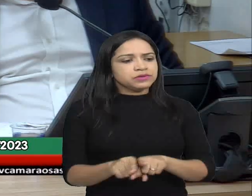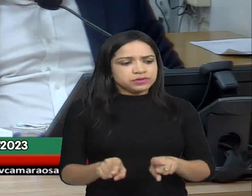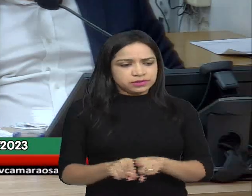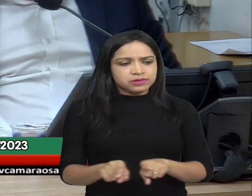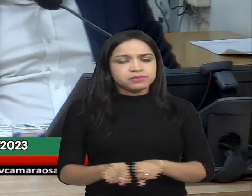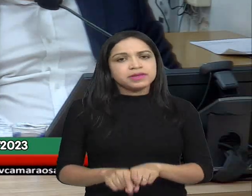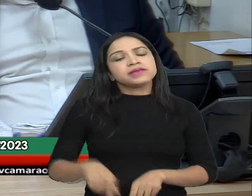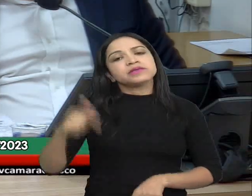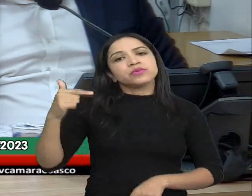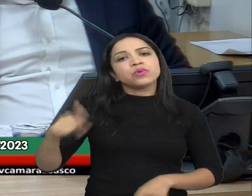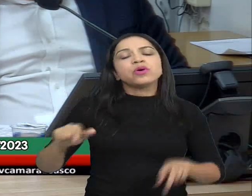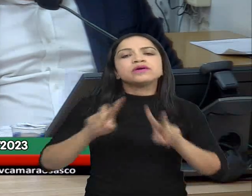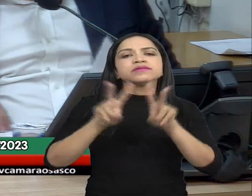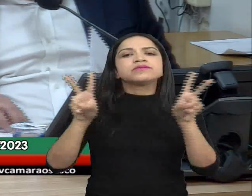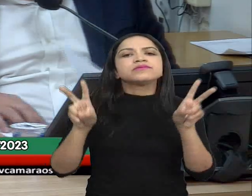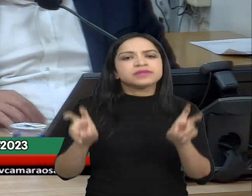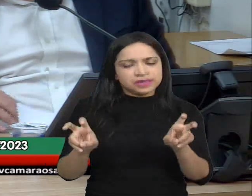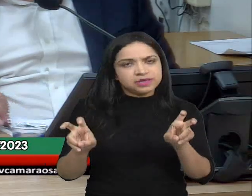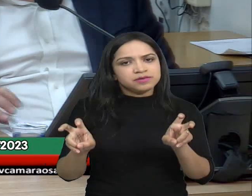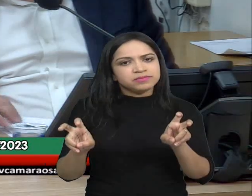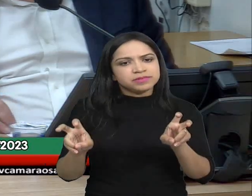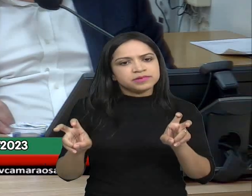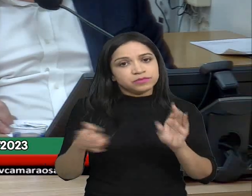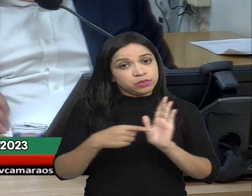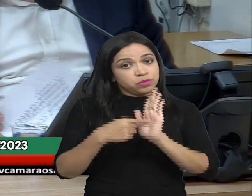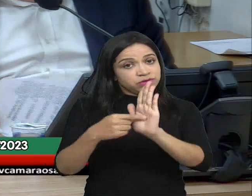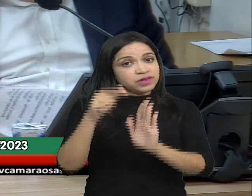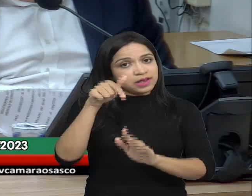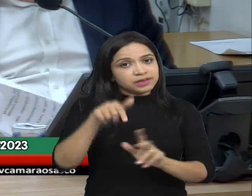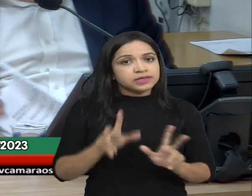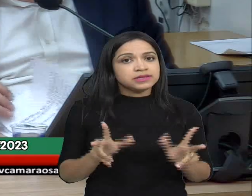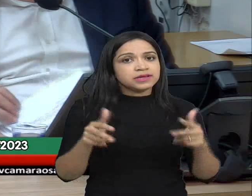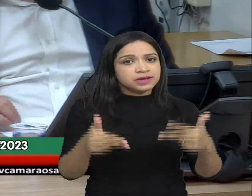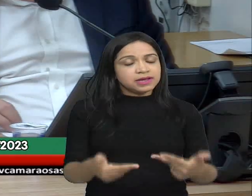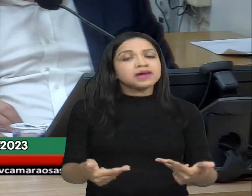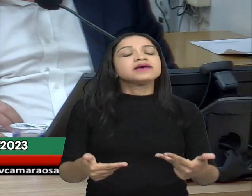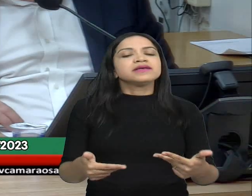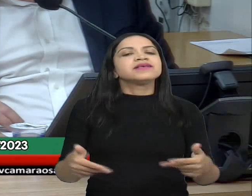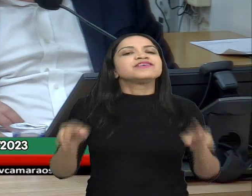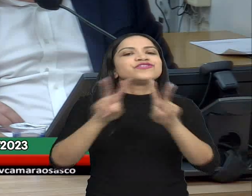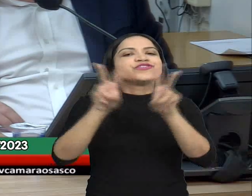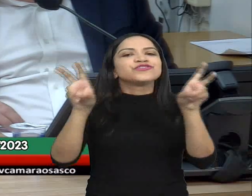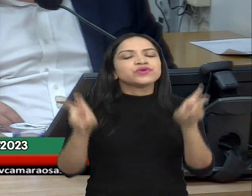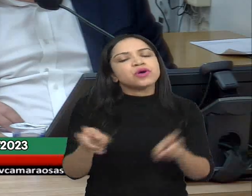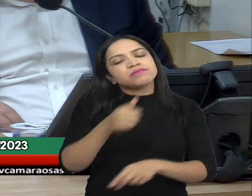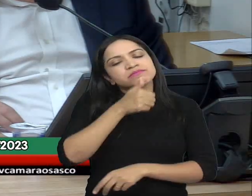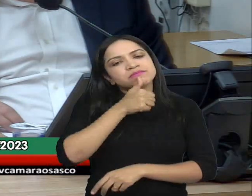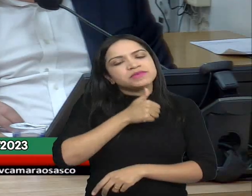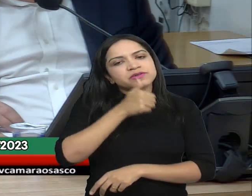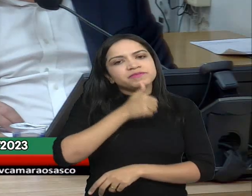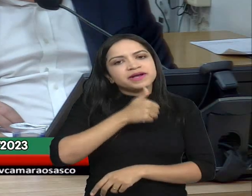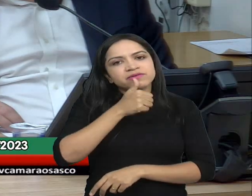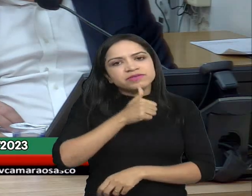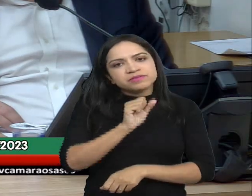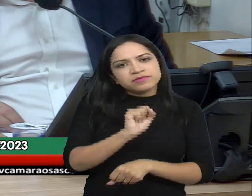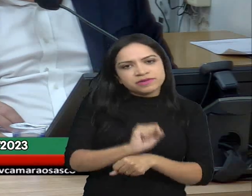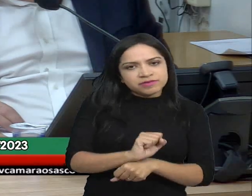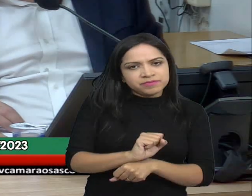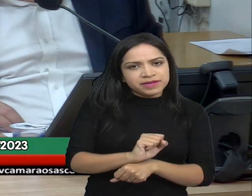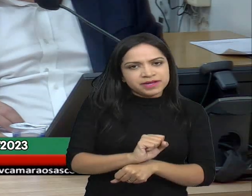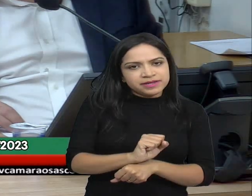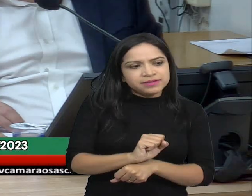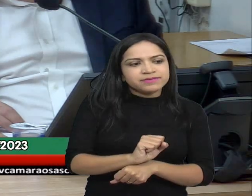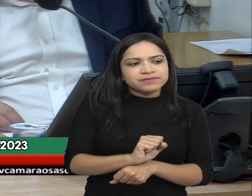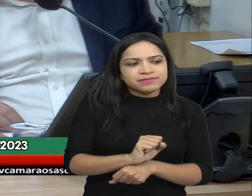próximo tema que vamos trazer nessa casa é sobre a menopausa, para que as mulheres não morram até com infarto,